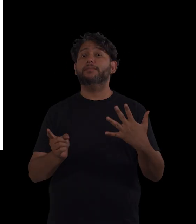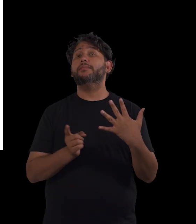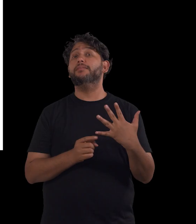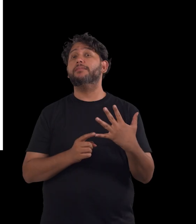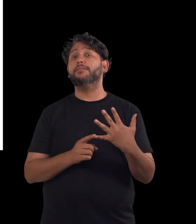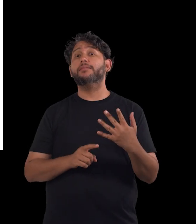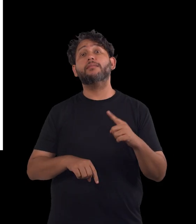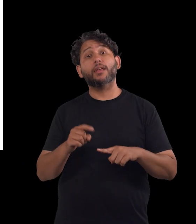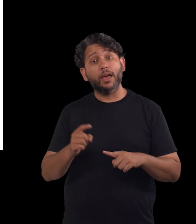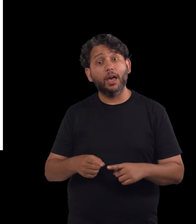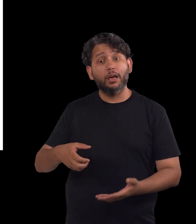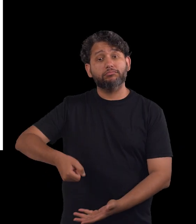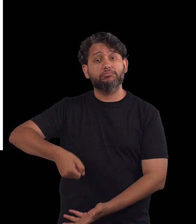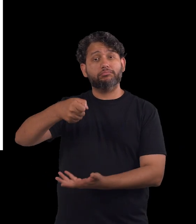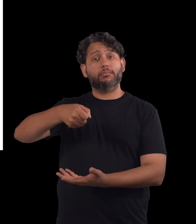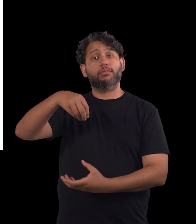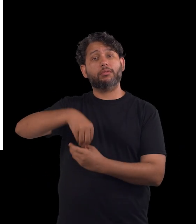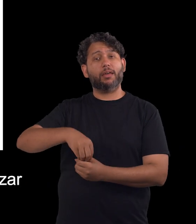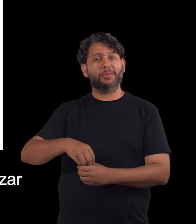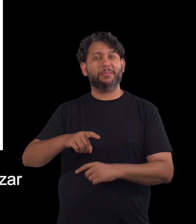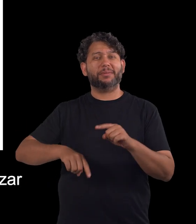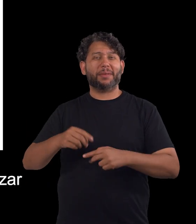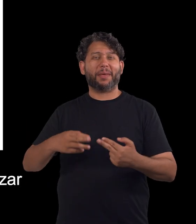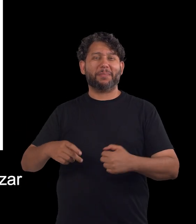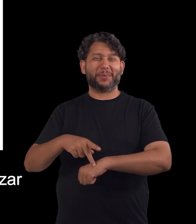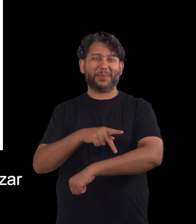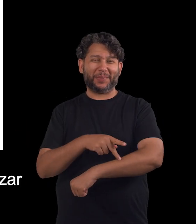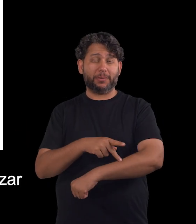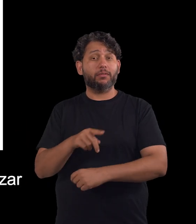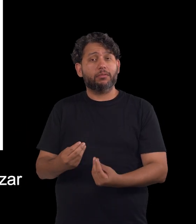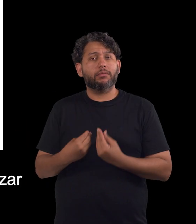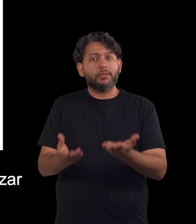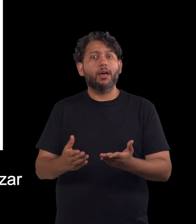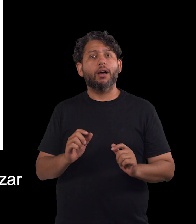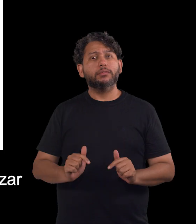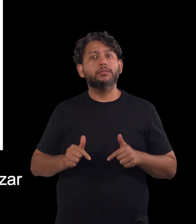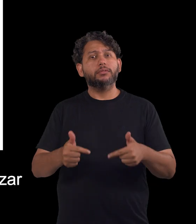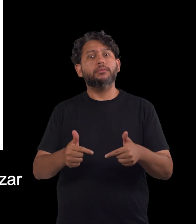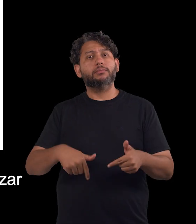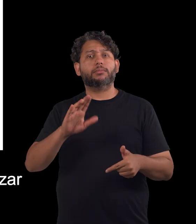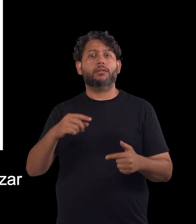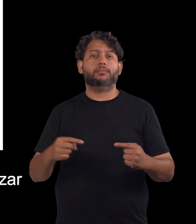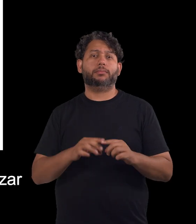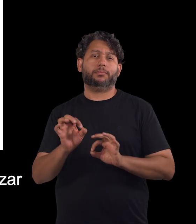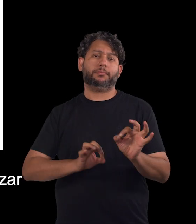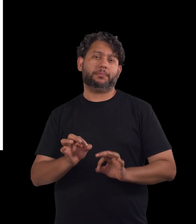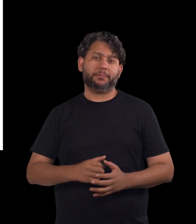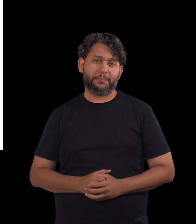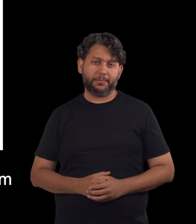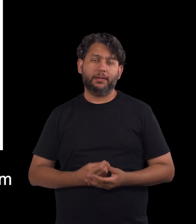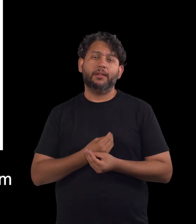O quinto material é o Kit Pedagógico, uma ferramenta pensada para potencializar a ação dos nossos